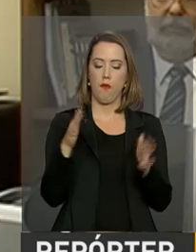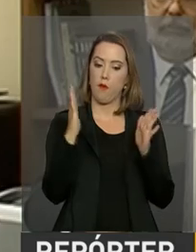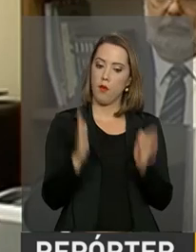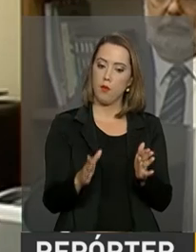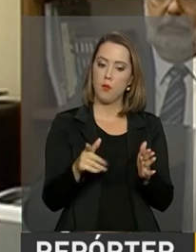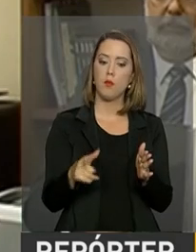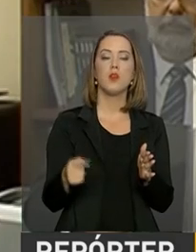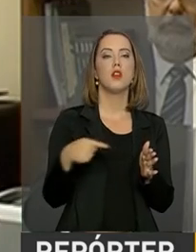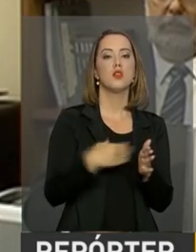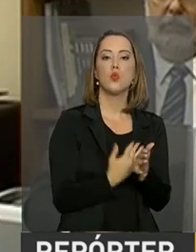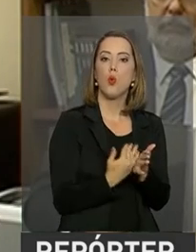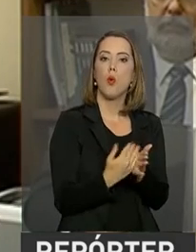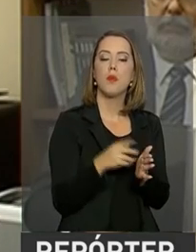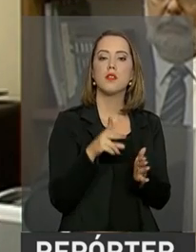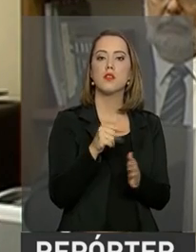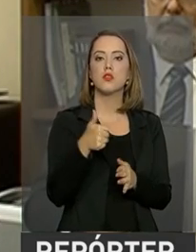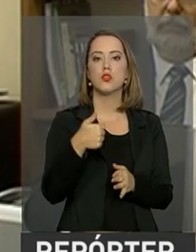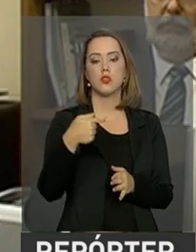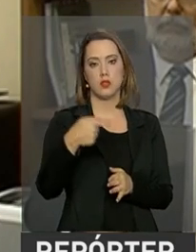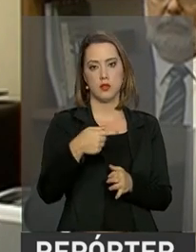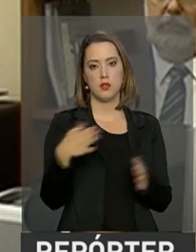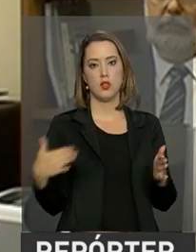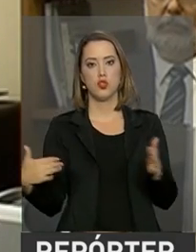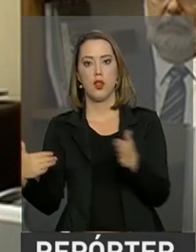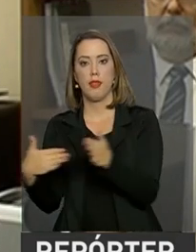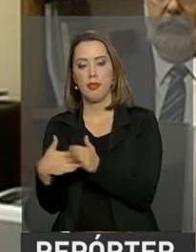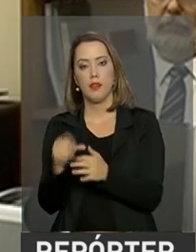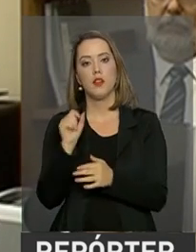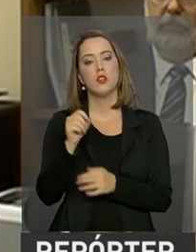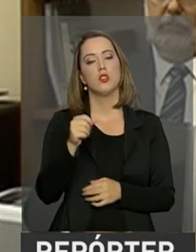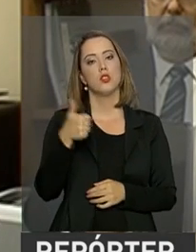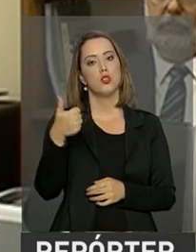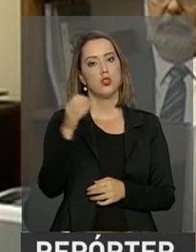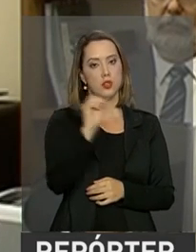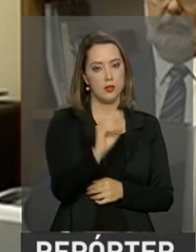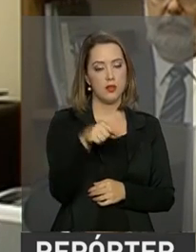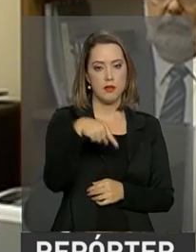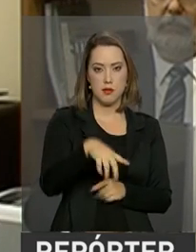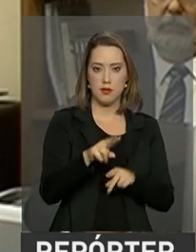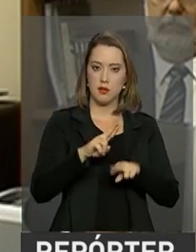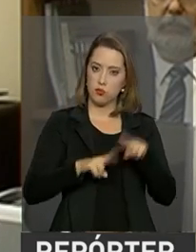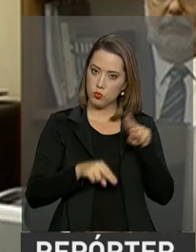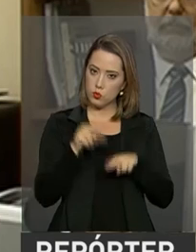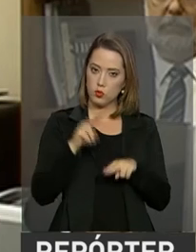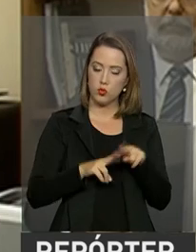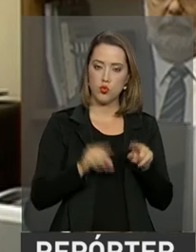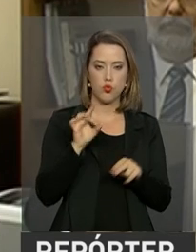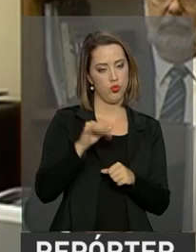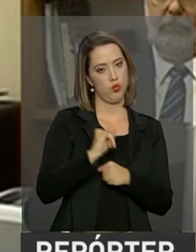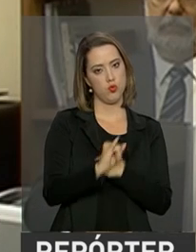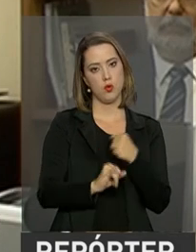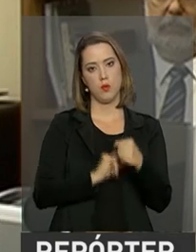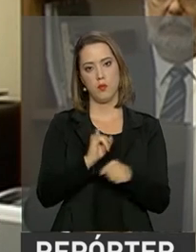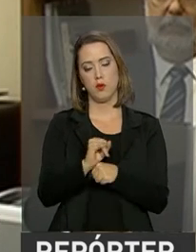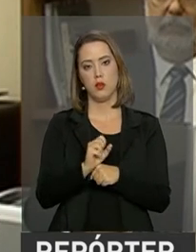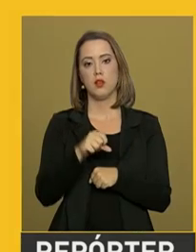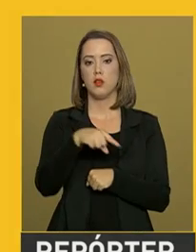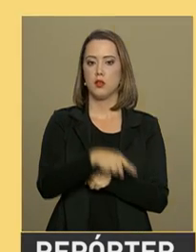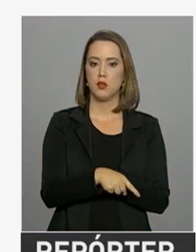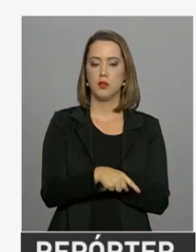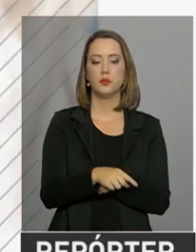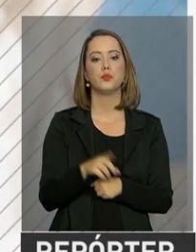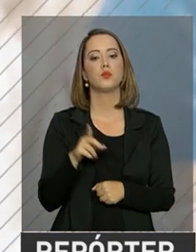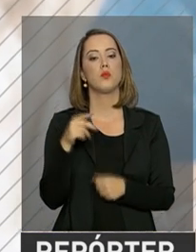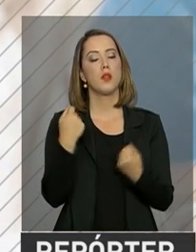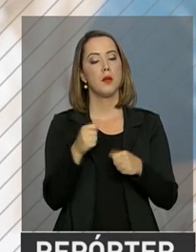inscrições começa no dia 7 e vai até o dia 10 deste mês exclusivamente pela internet no site do programa